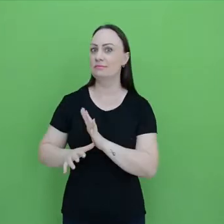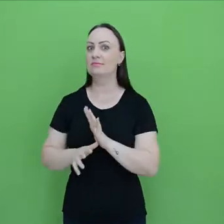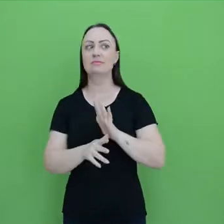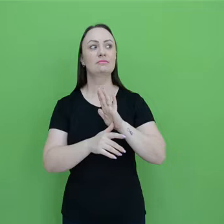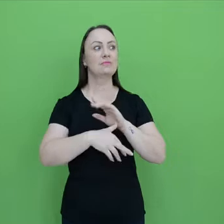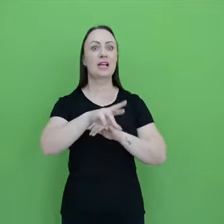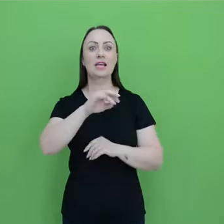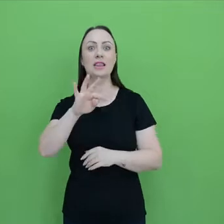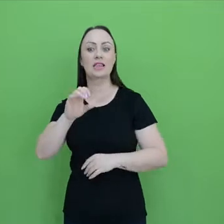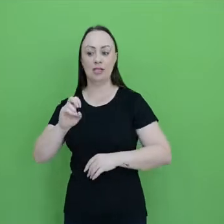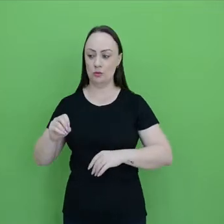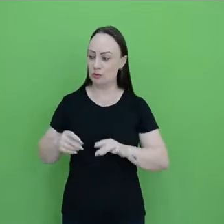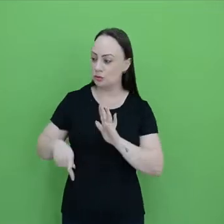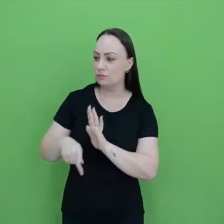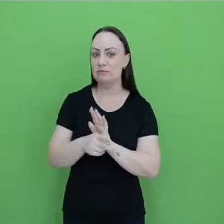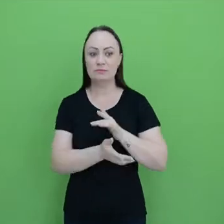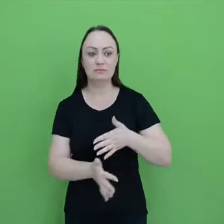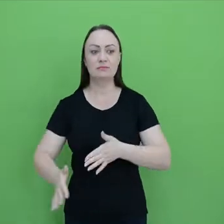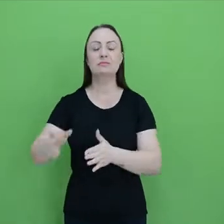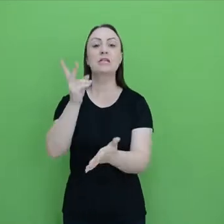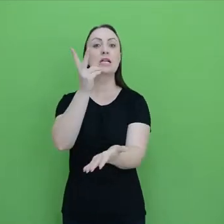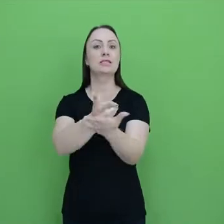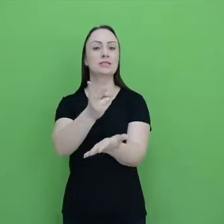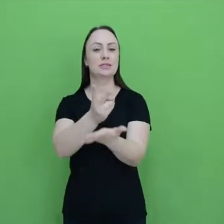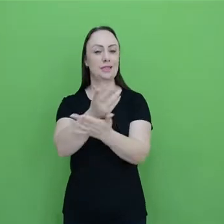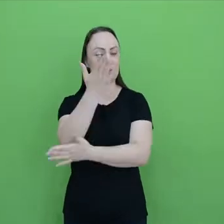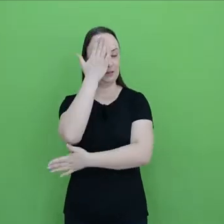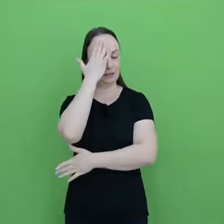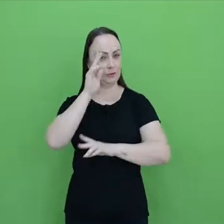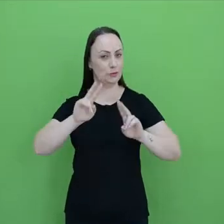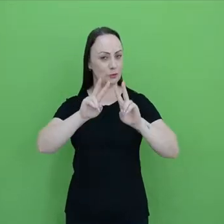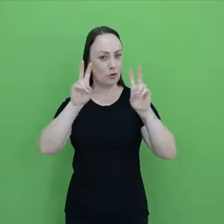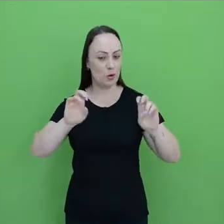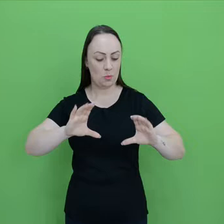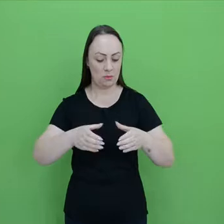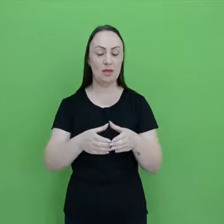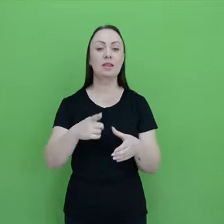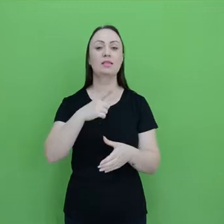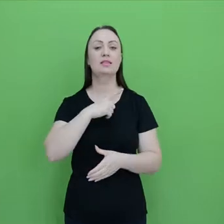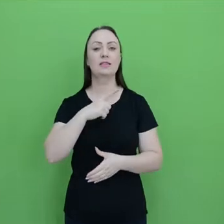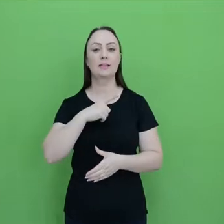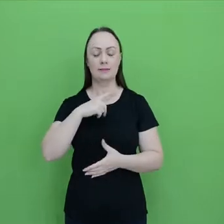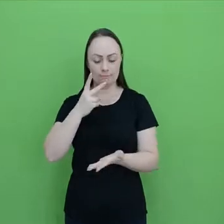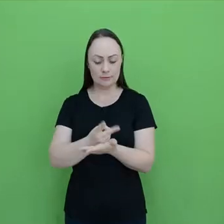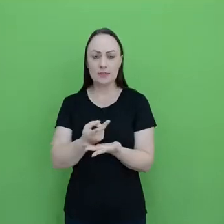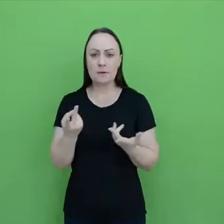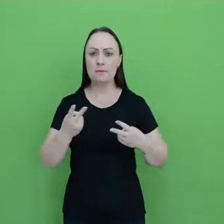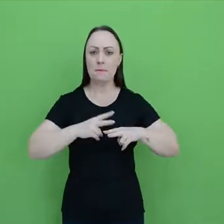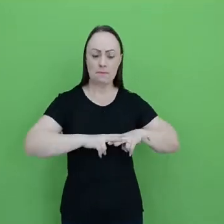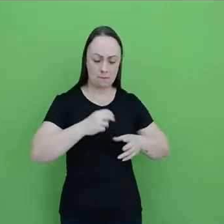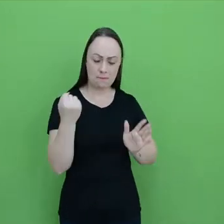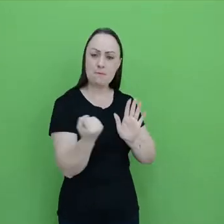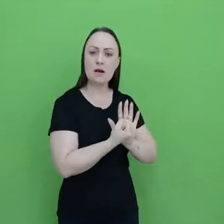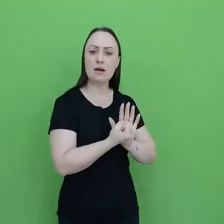saltimbancos, ritanos, calões, sempre se soube deles. Por duras marcas